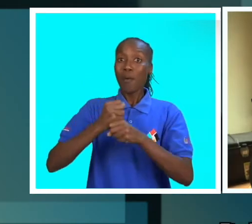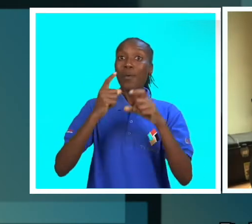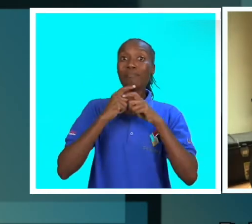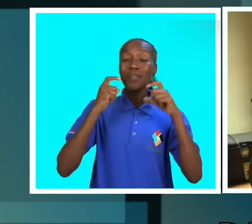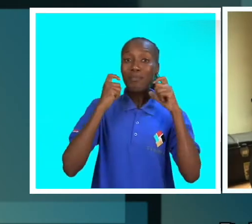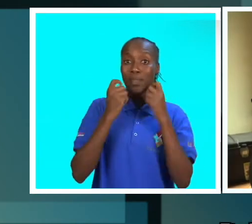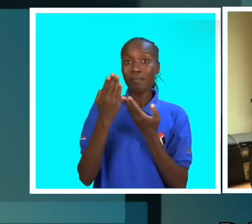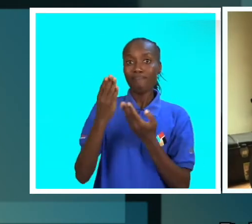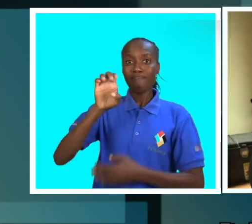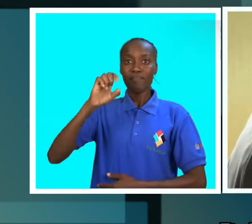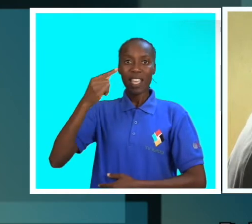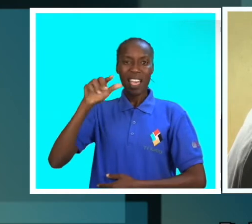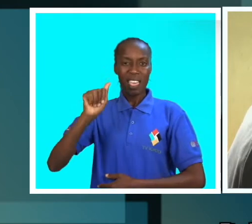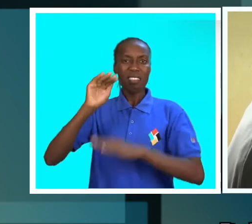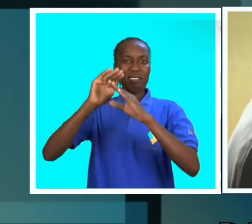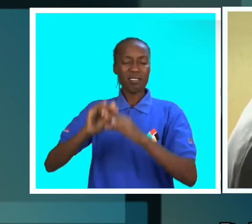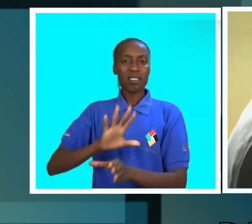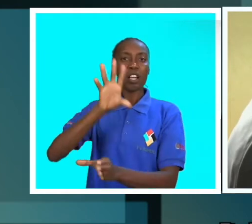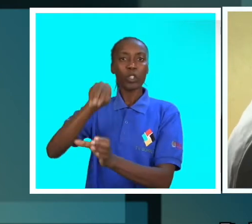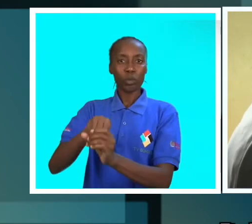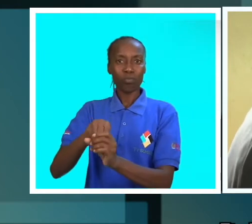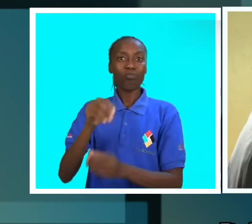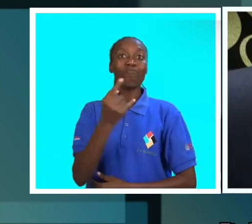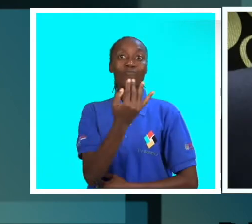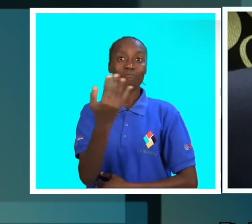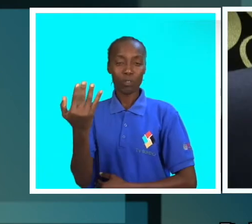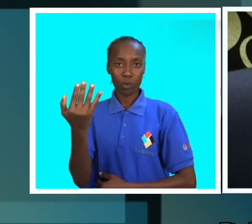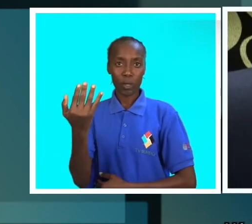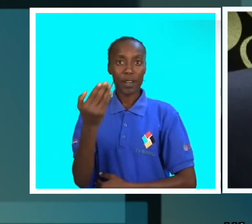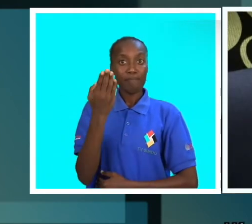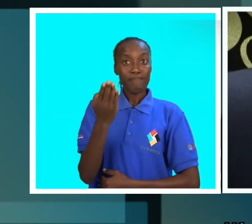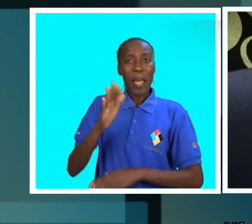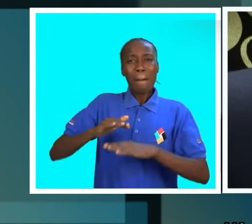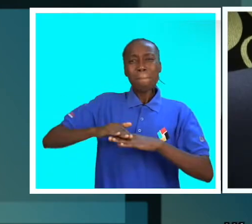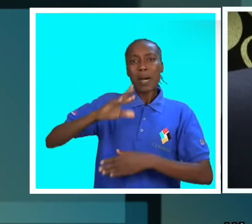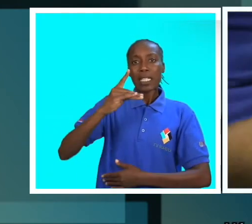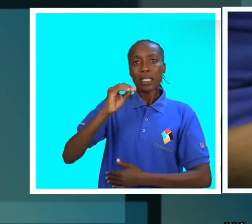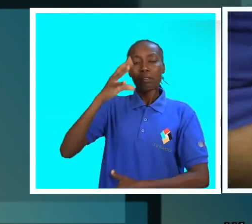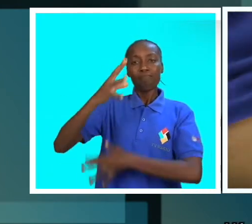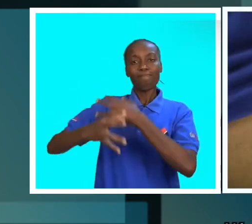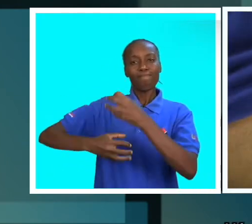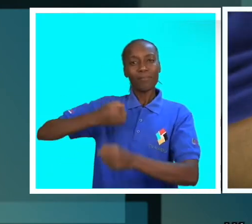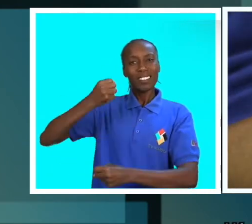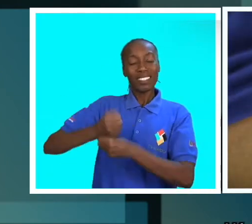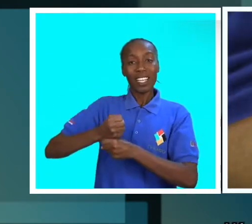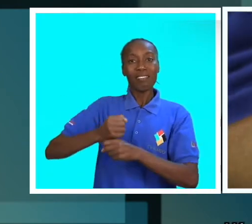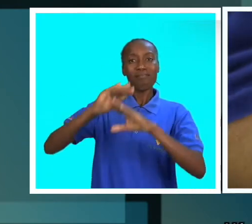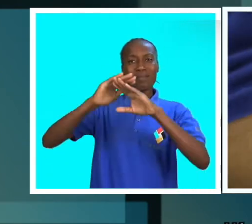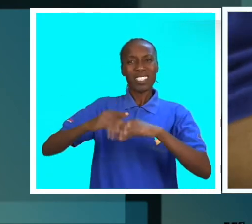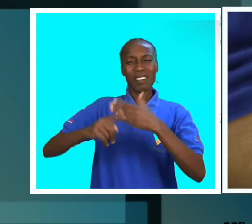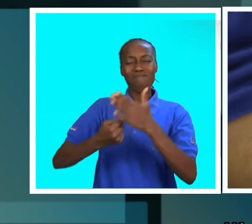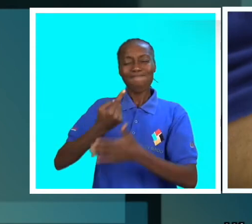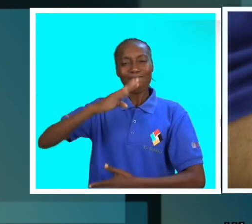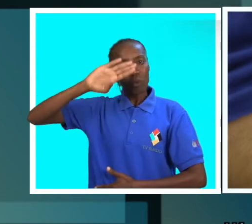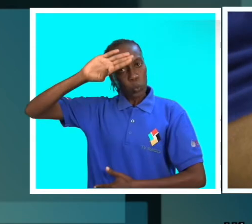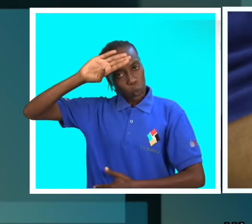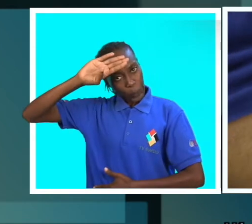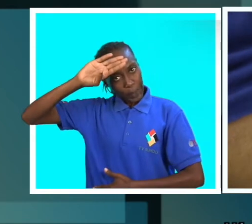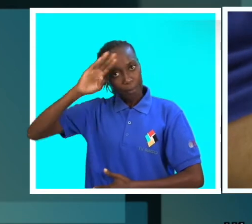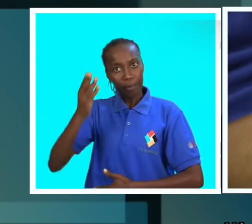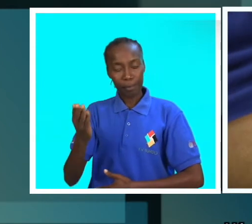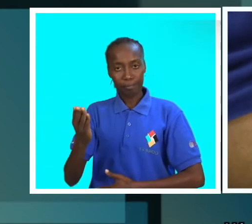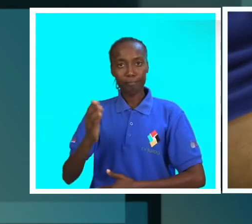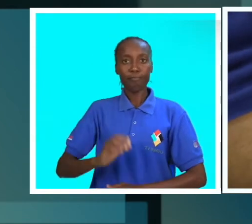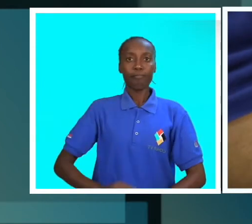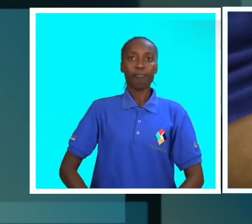Eta Matinha está inclusa nesta estatística. Há mais de 10 anos, ela enfrenta esta